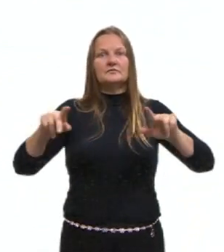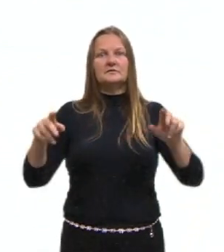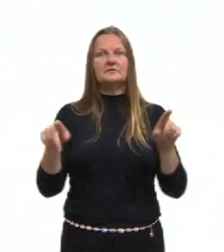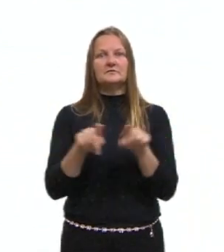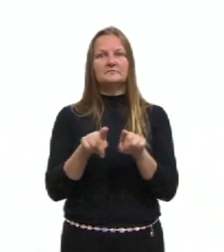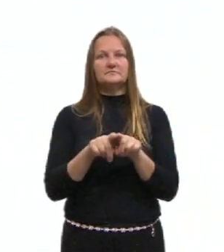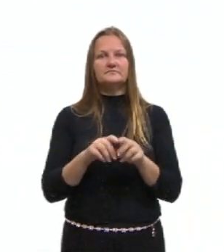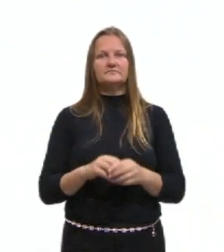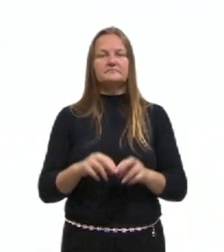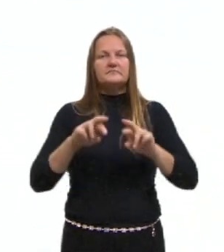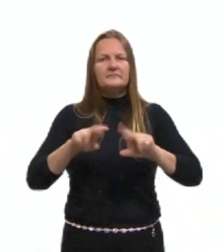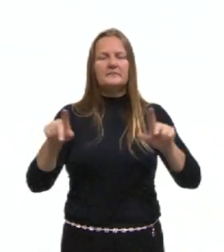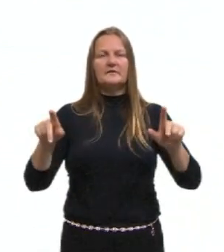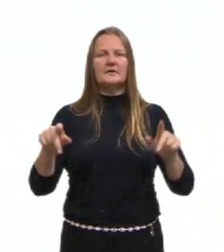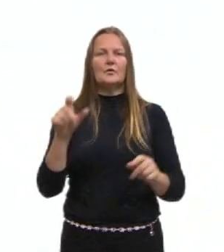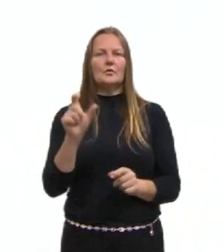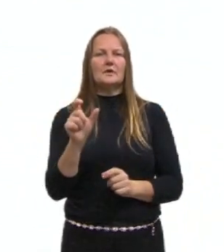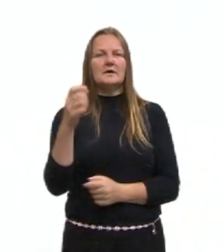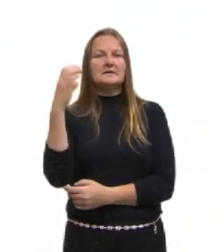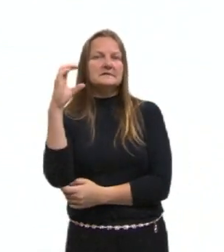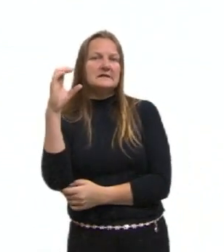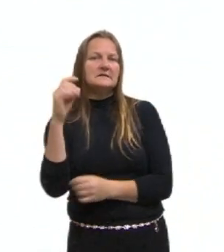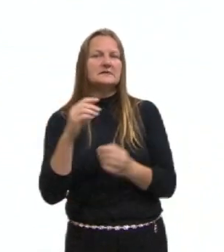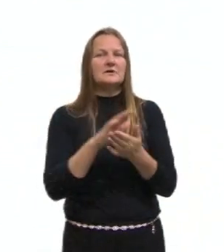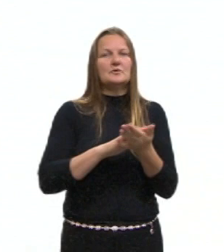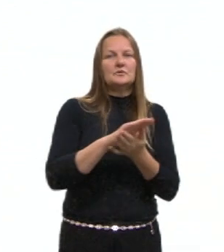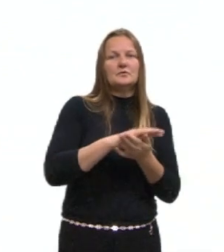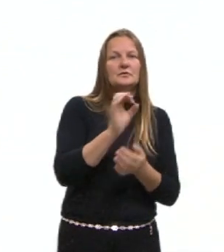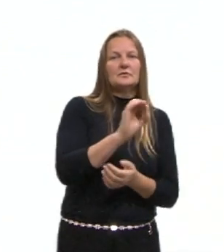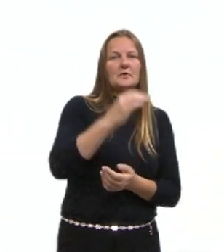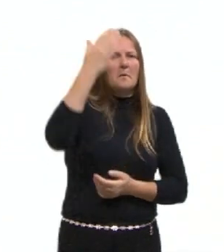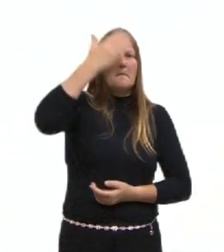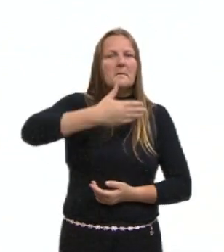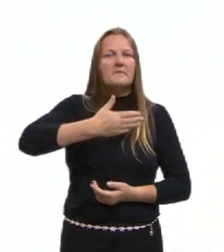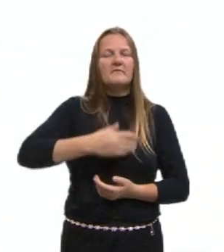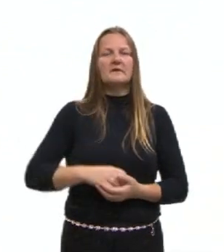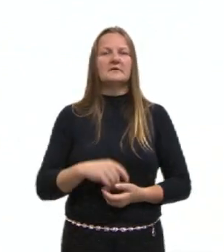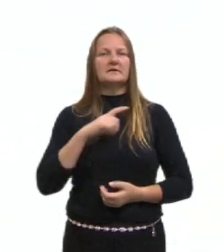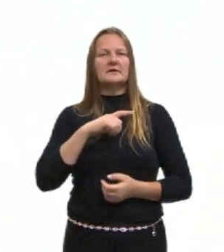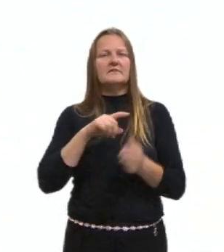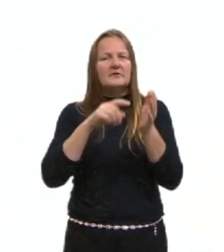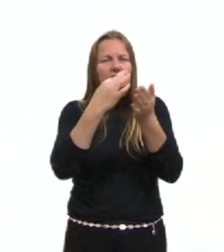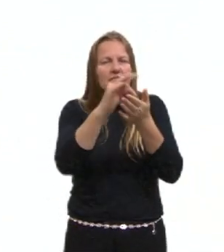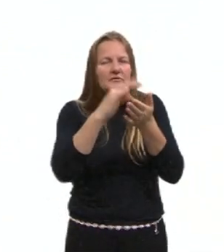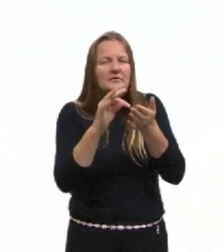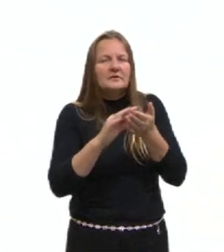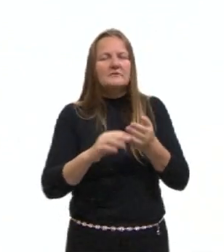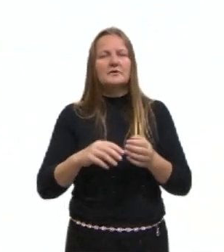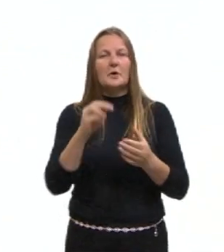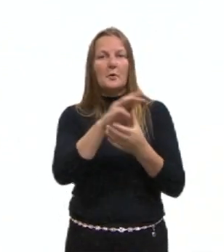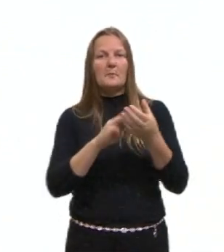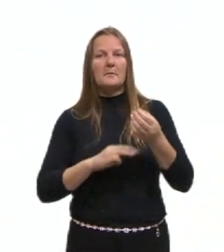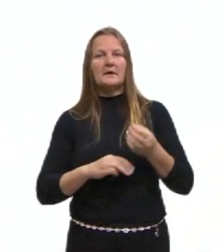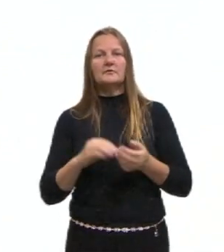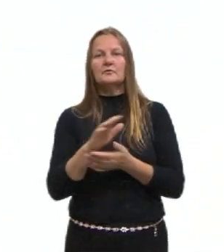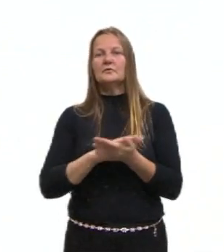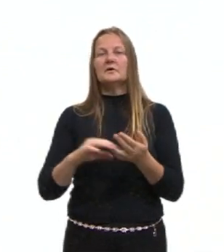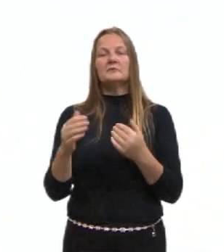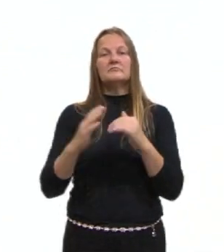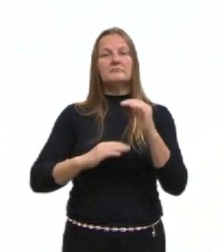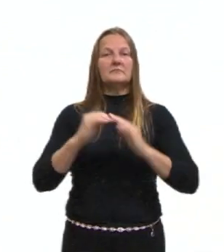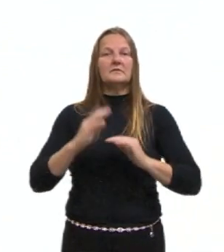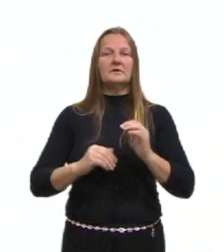né? Para a gente diferenciar exatamente o que é uma ciência, que foi comprovado, que teve uma teoria, que teve um método, e o que é